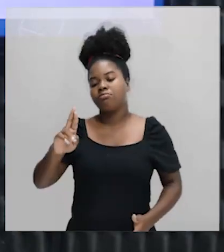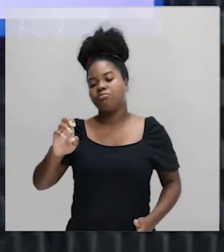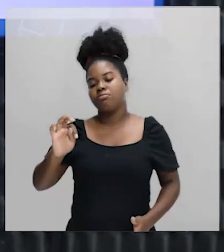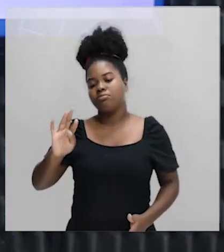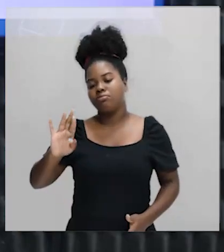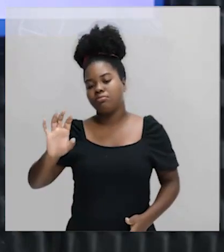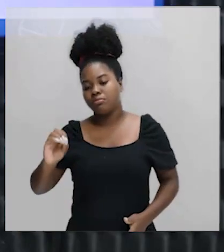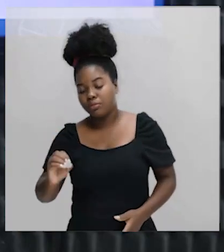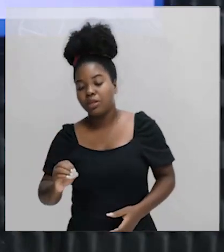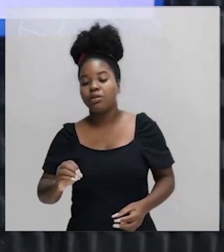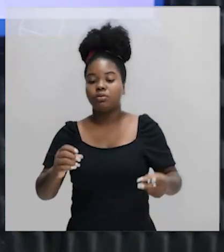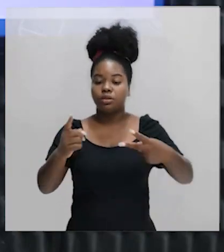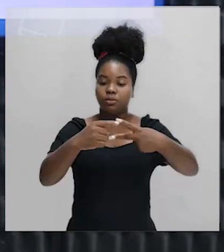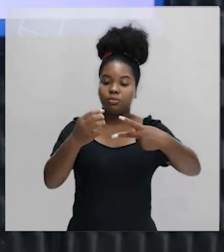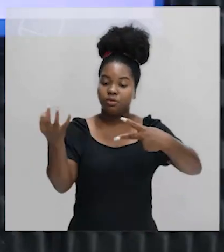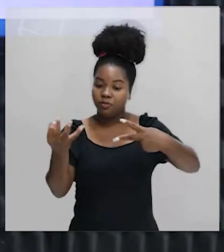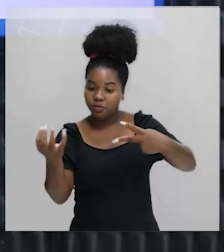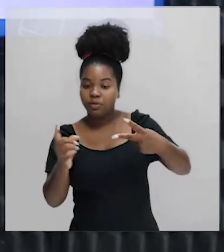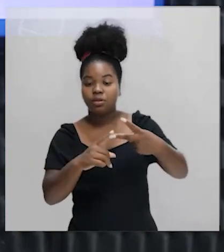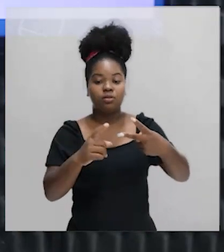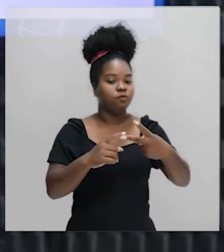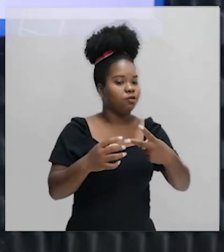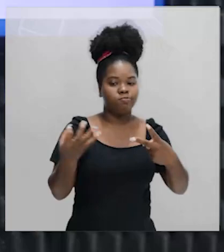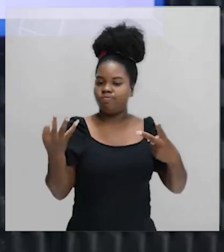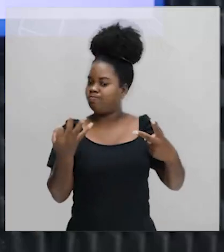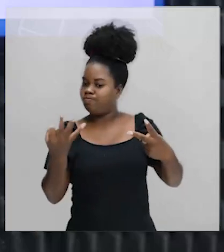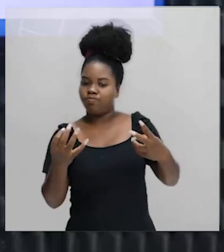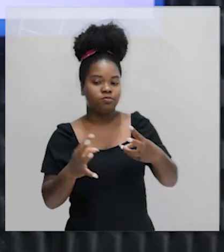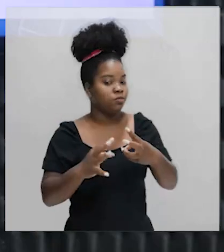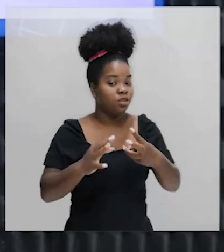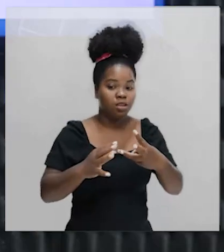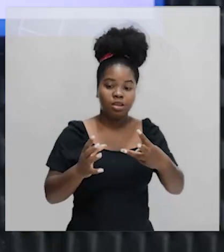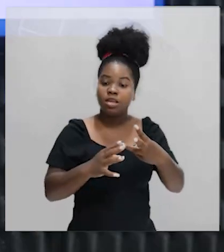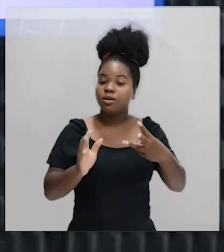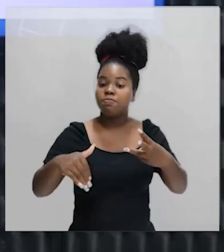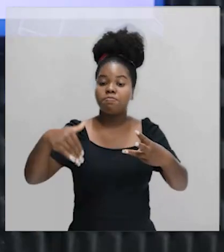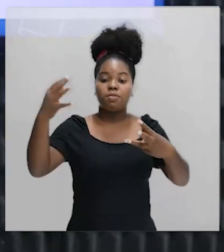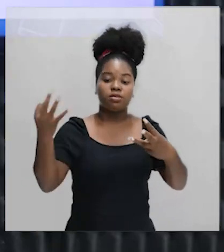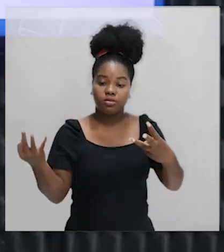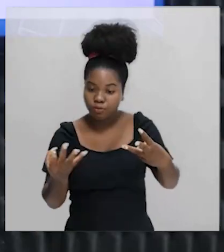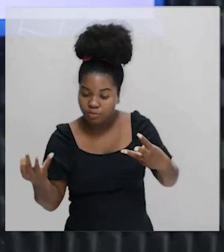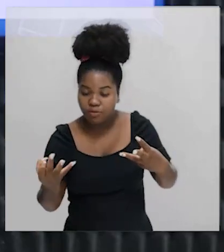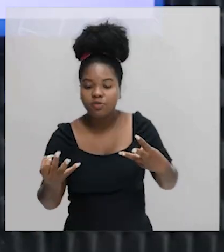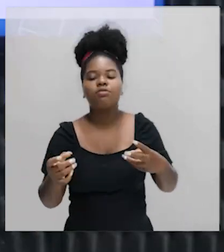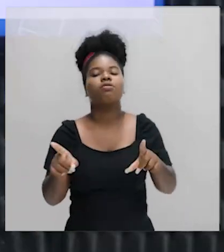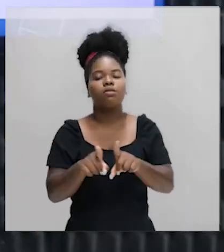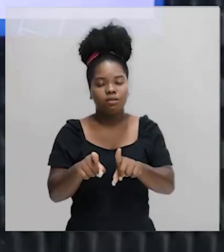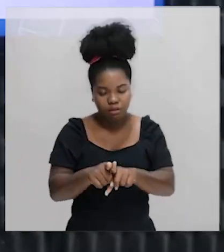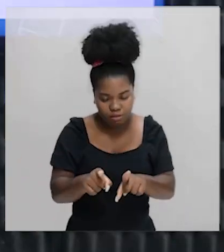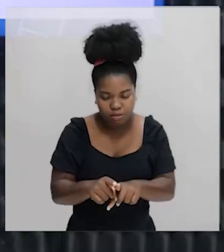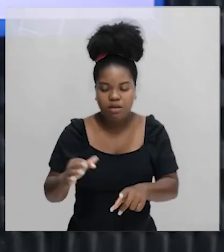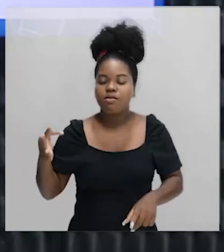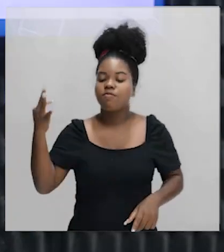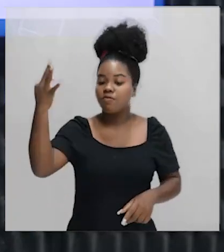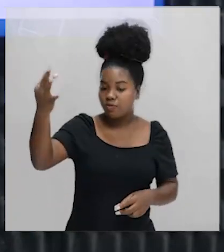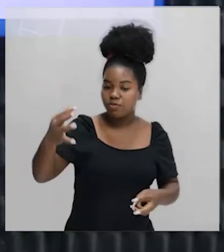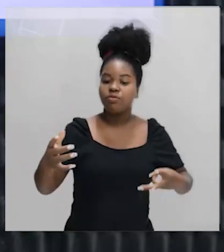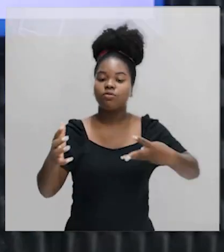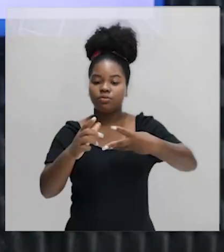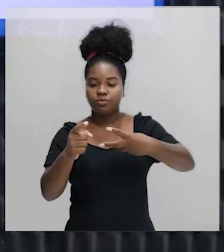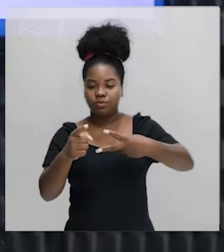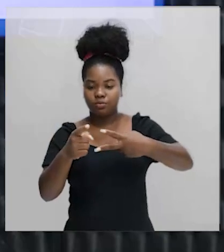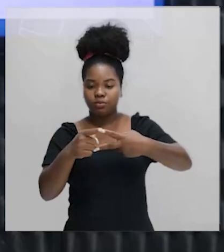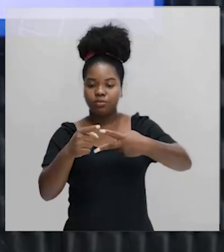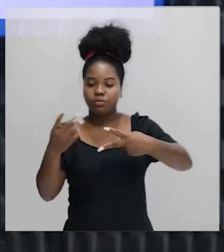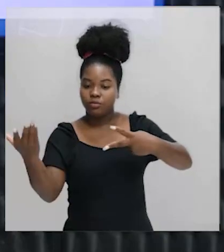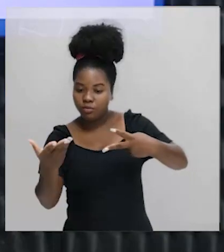divide em pretérito perfeito, imperfeito e mais que perfeito. Nós temos o futuro, que é o futuro do presente, e o futuro